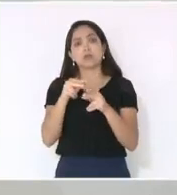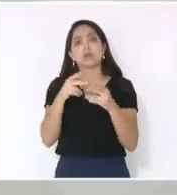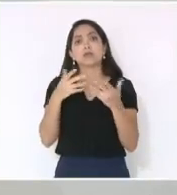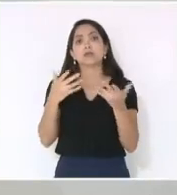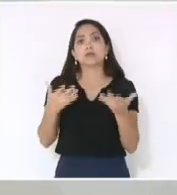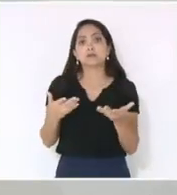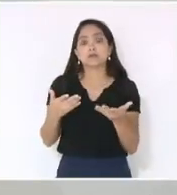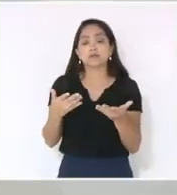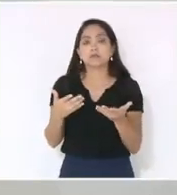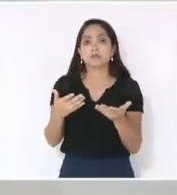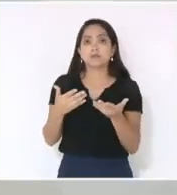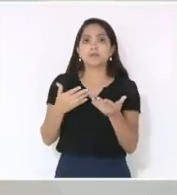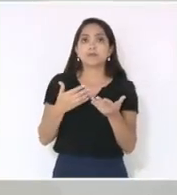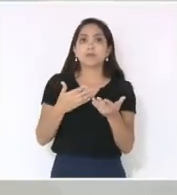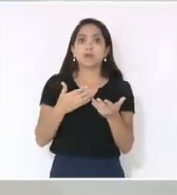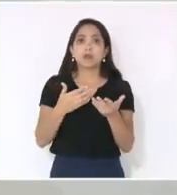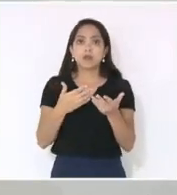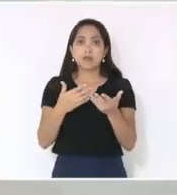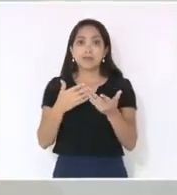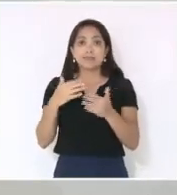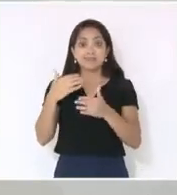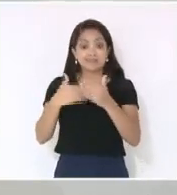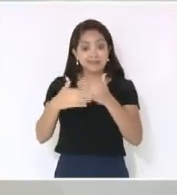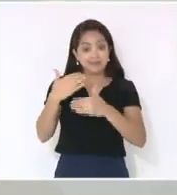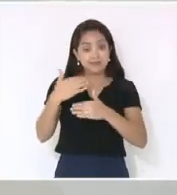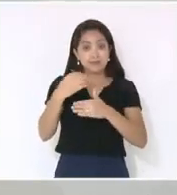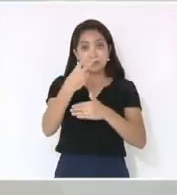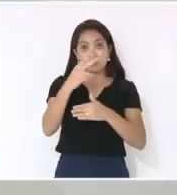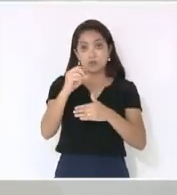Portanto, após 2015,